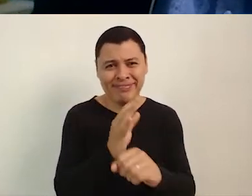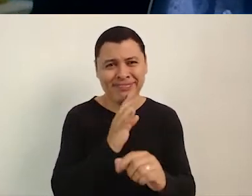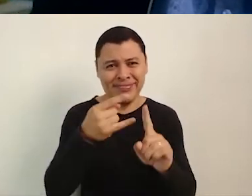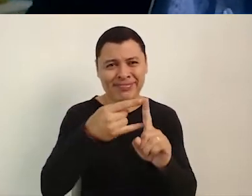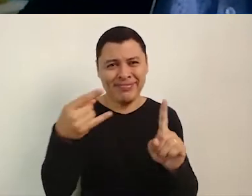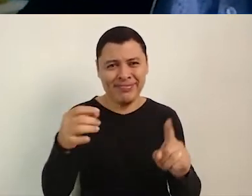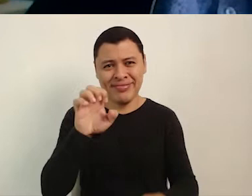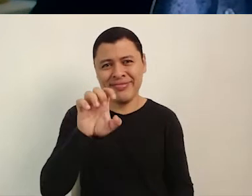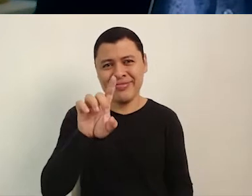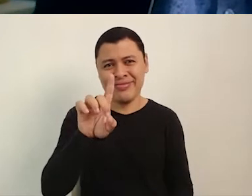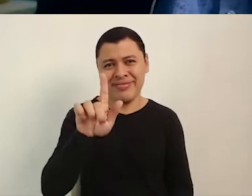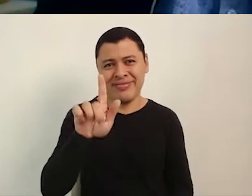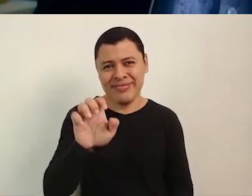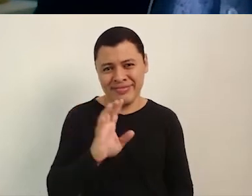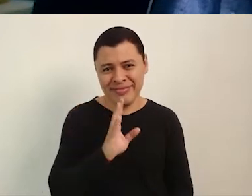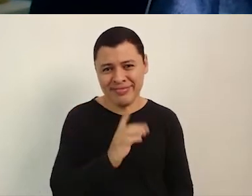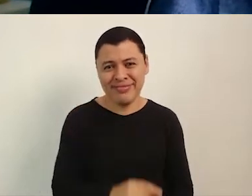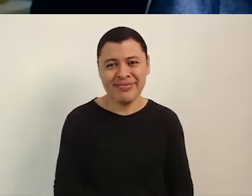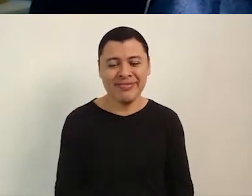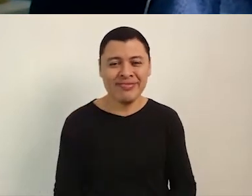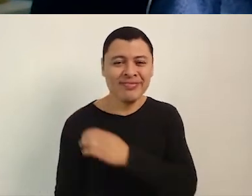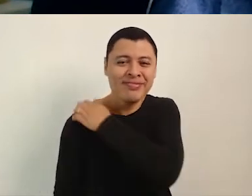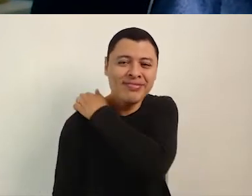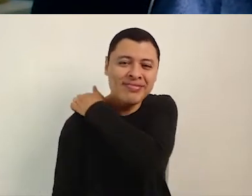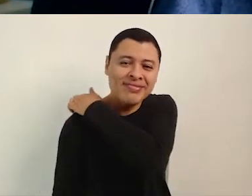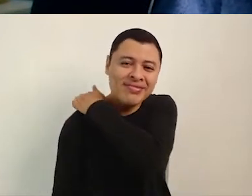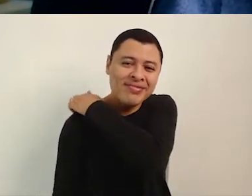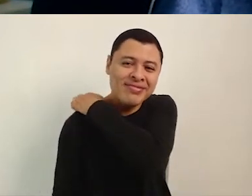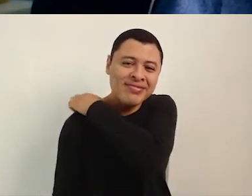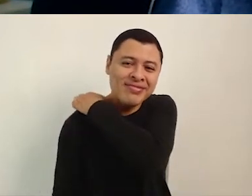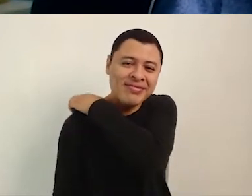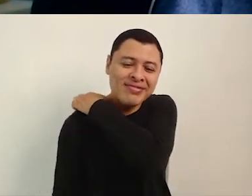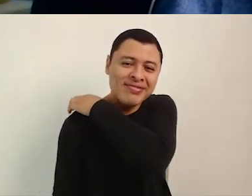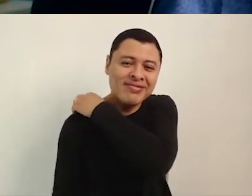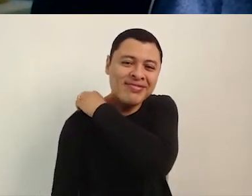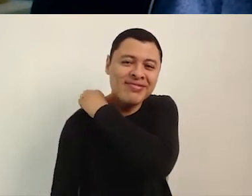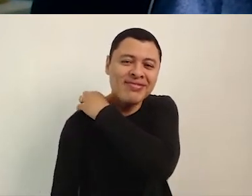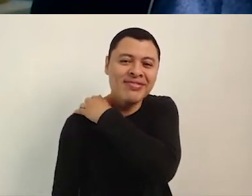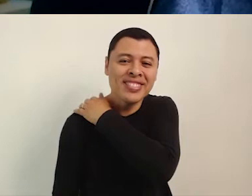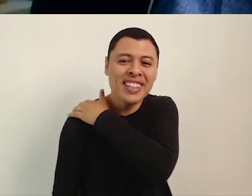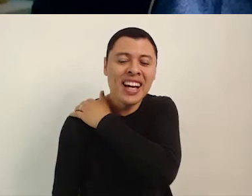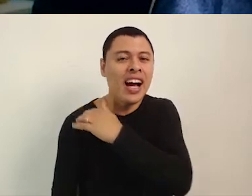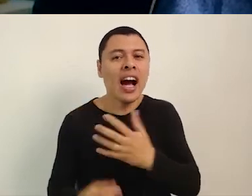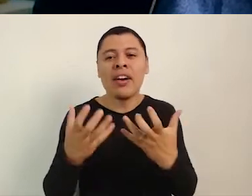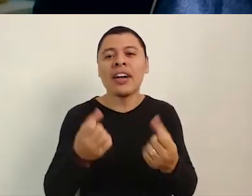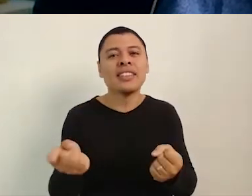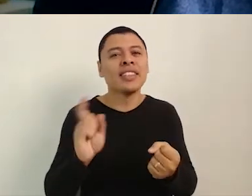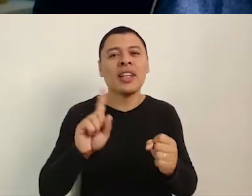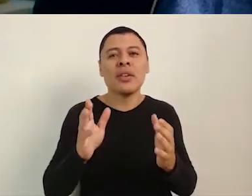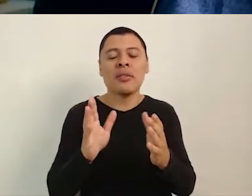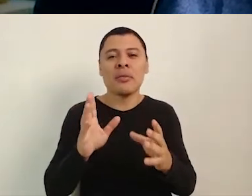Então, eu tenho um pequeno problema. Só dá para compartilhar com o áudio se for uma apresentação online. Ele não pega o áudio do computador.